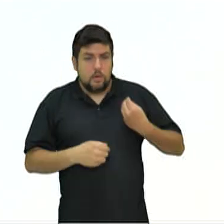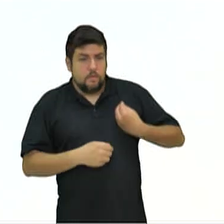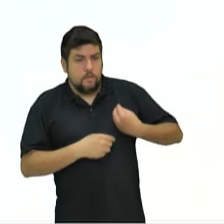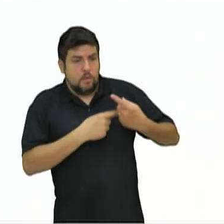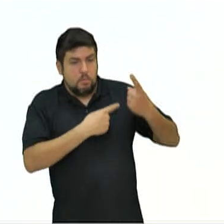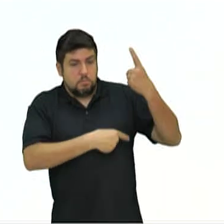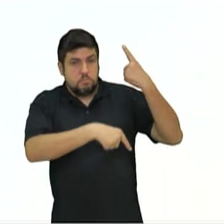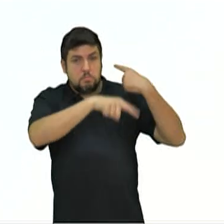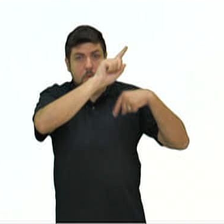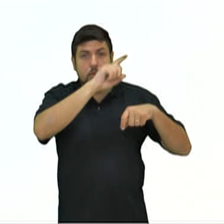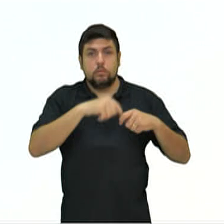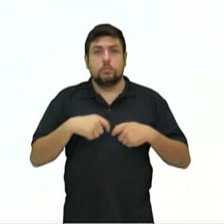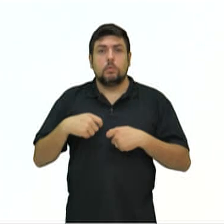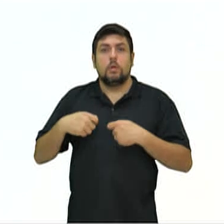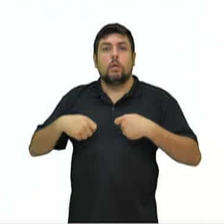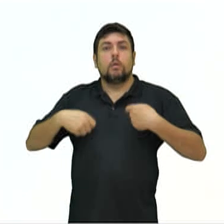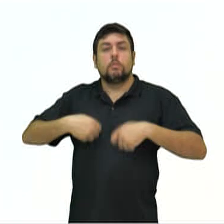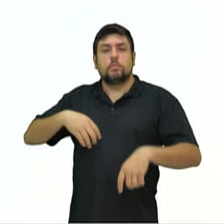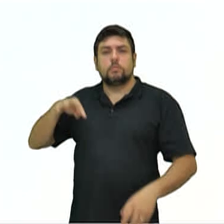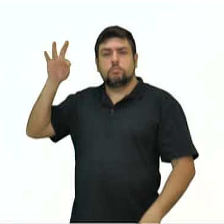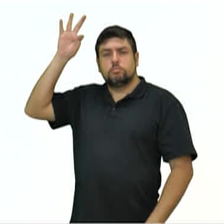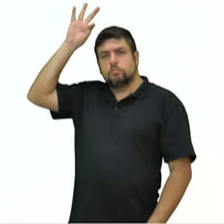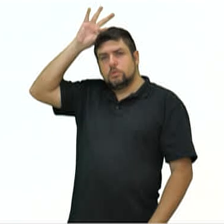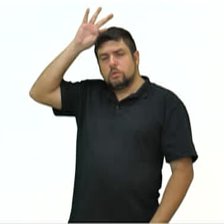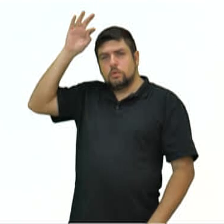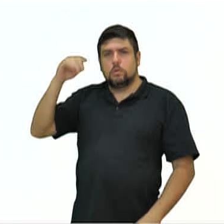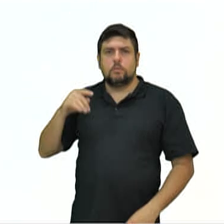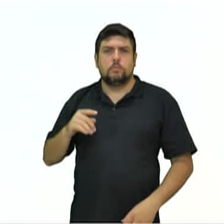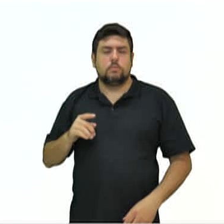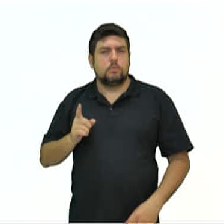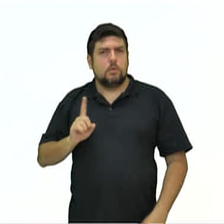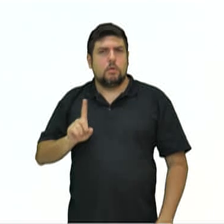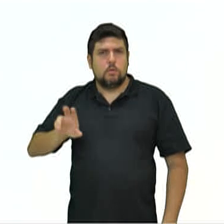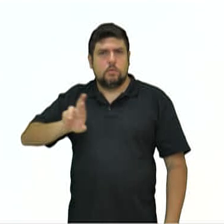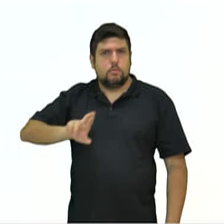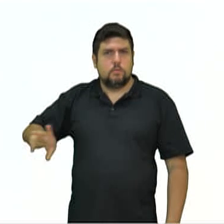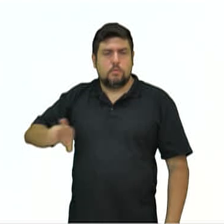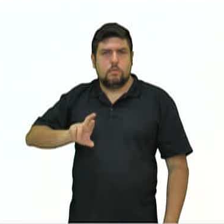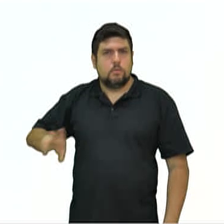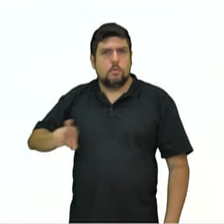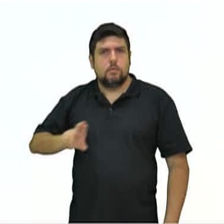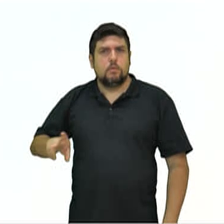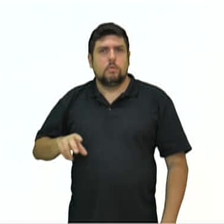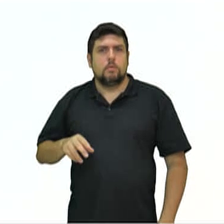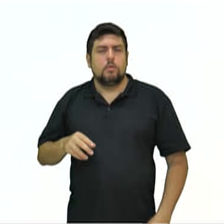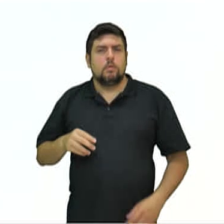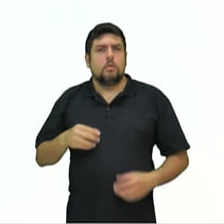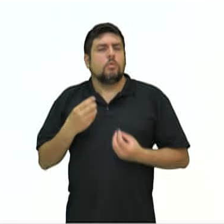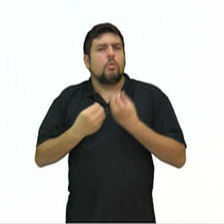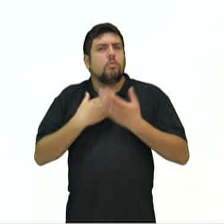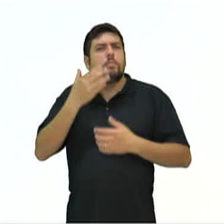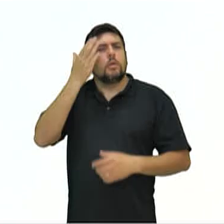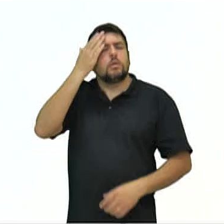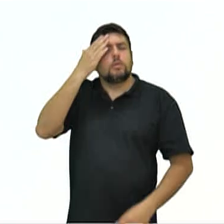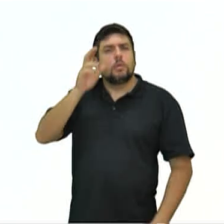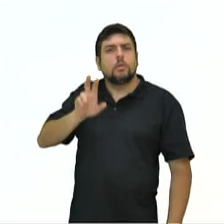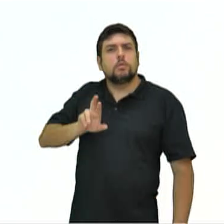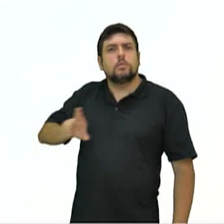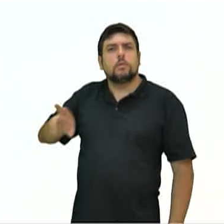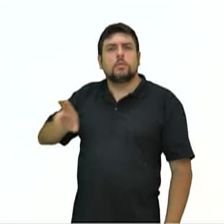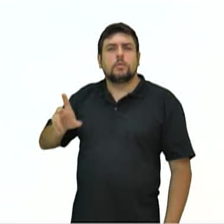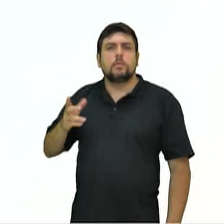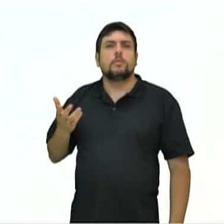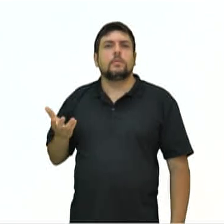tem que ter talento para fazer alguma coisa? No, he doesn't. E como que a gente sabe que não é nada disso, que você não precisa necessariamente ter